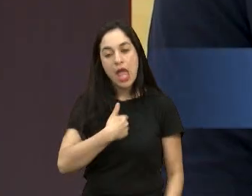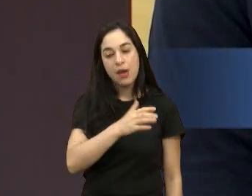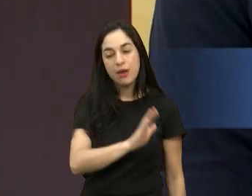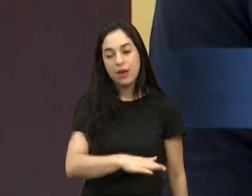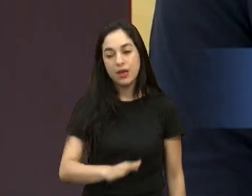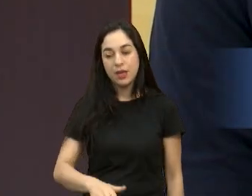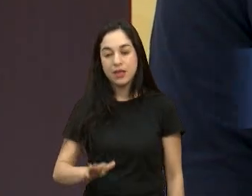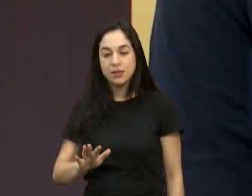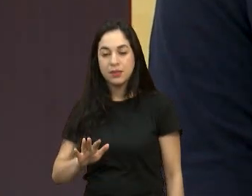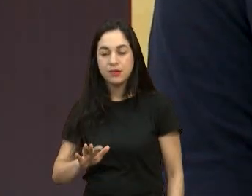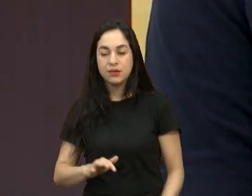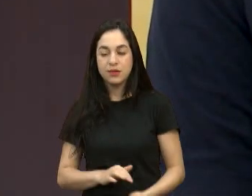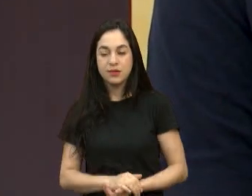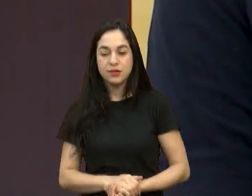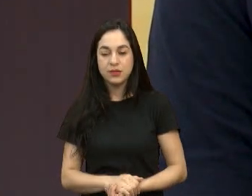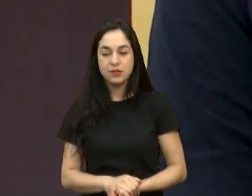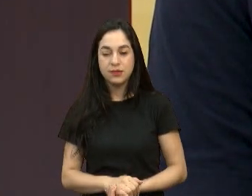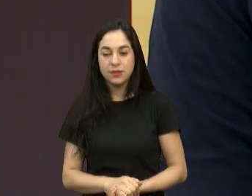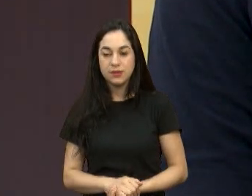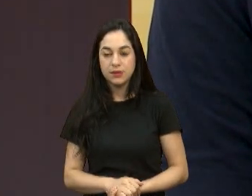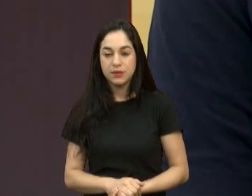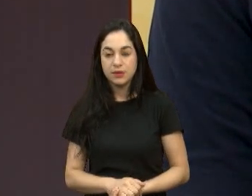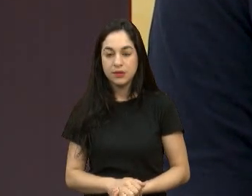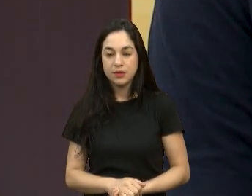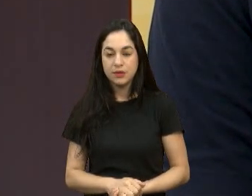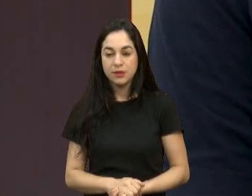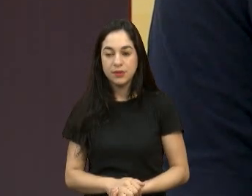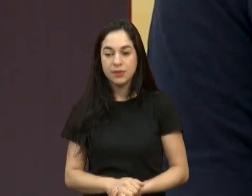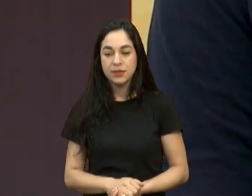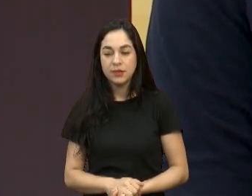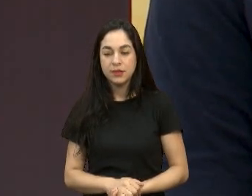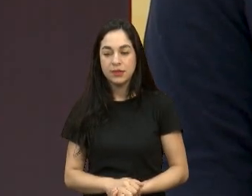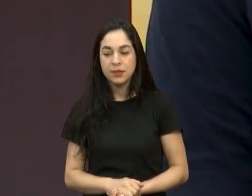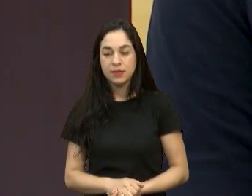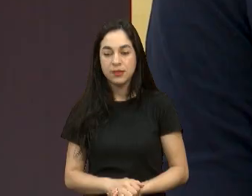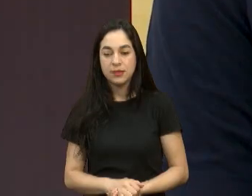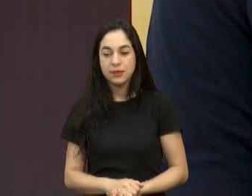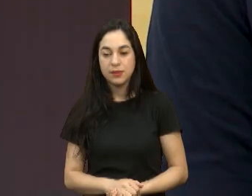assim, desenho desde pequeno e